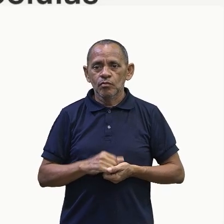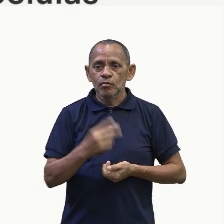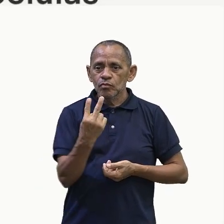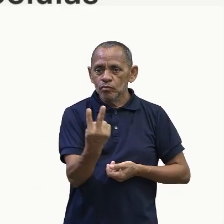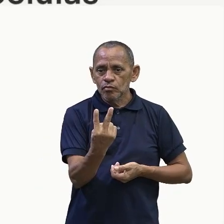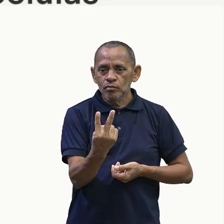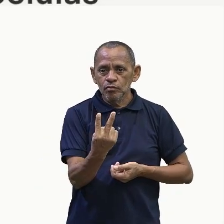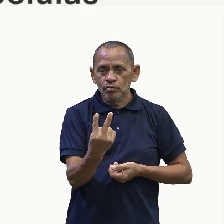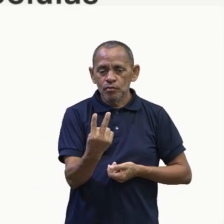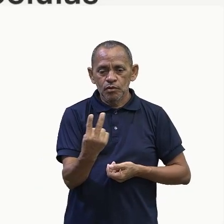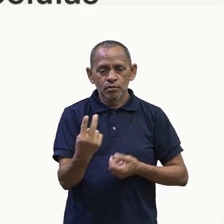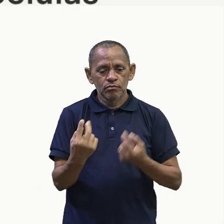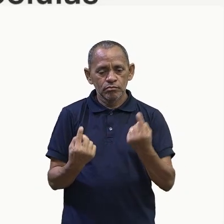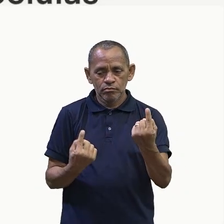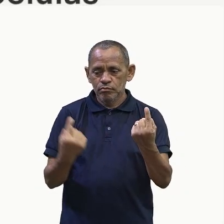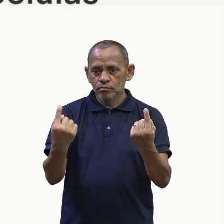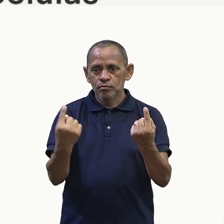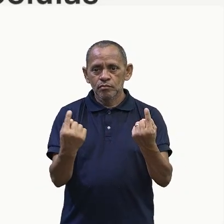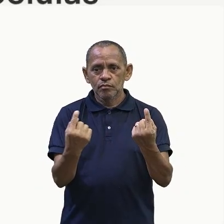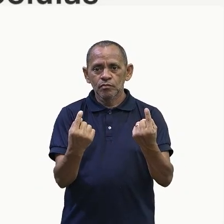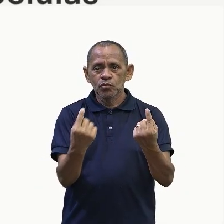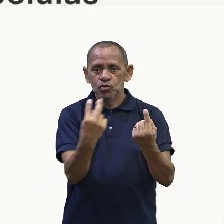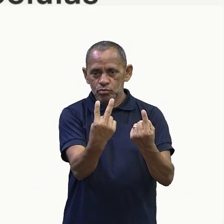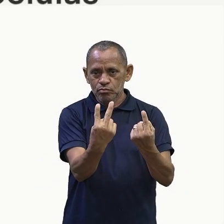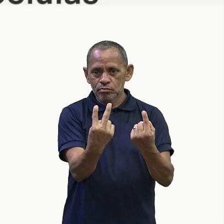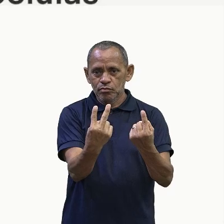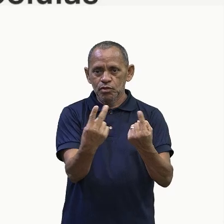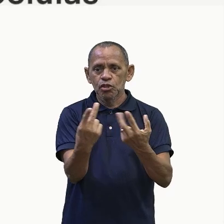DNAs iguais, tá?